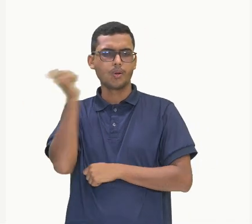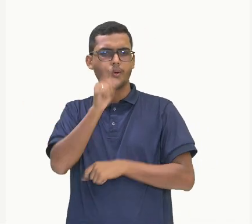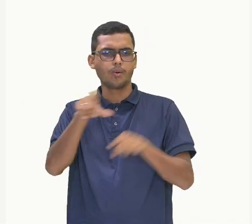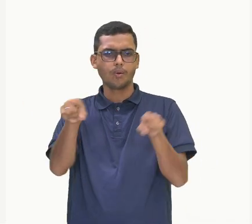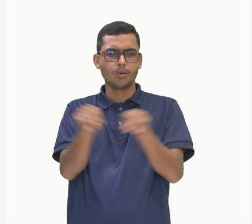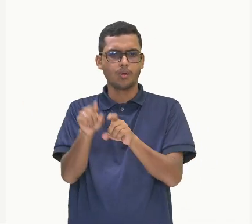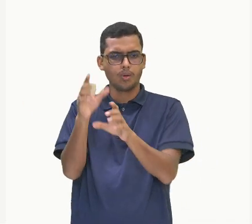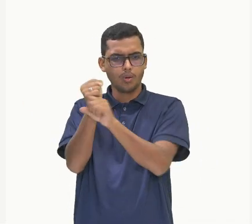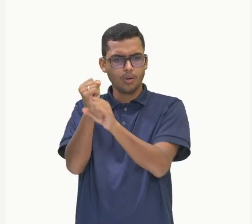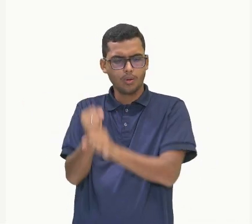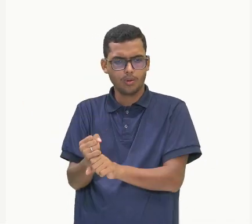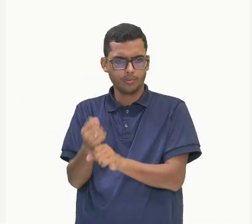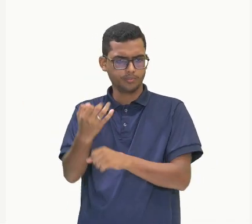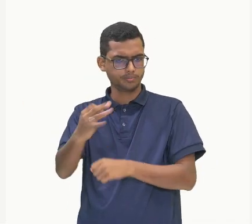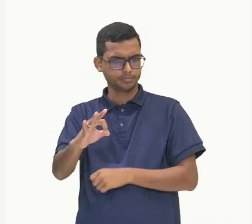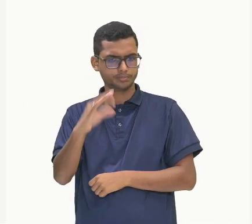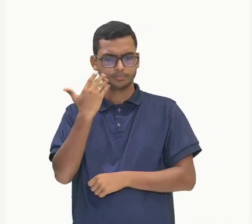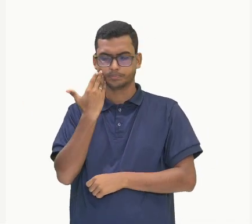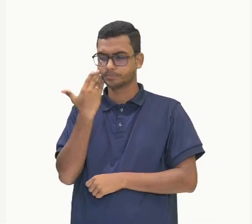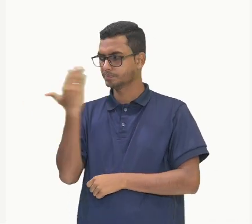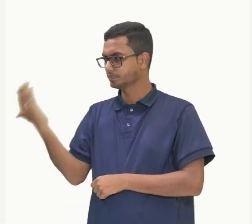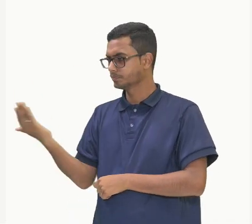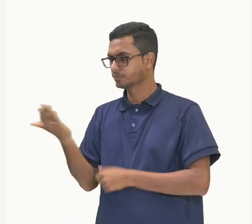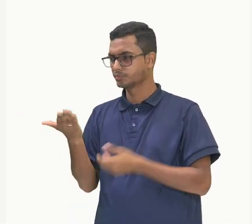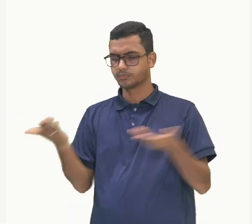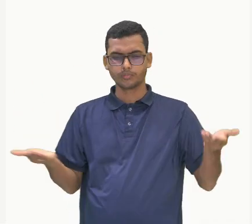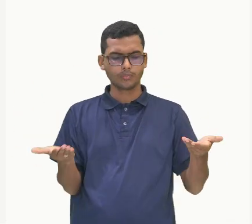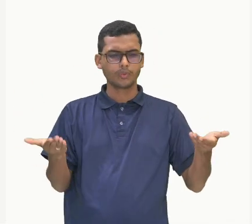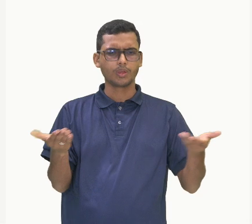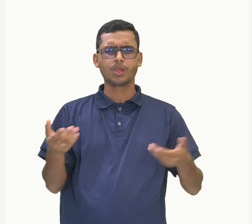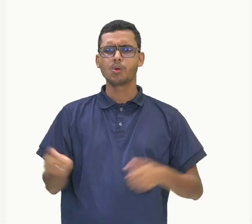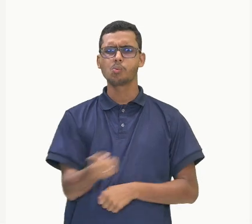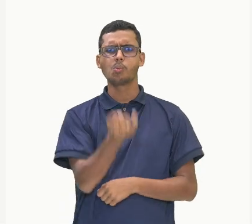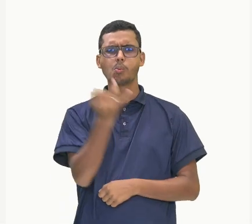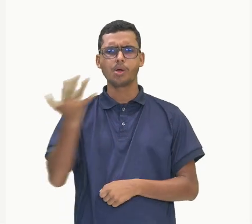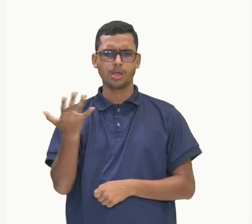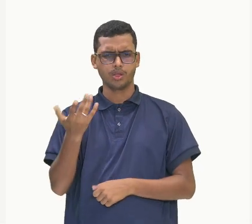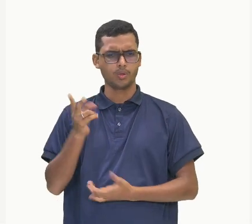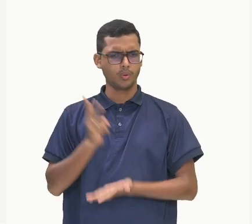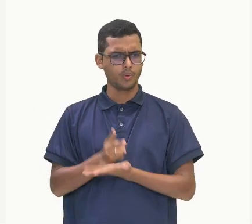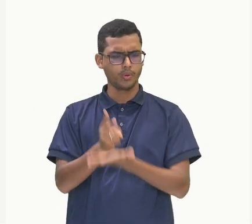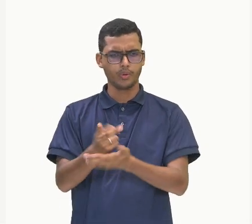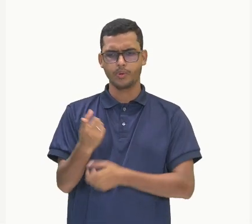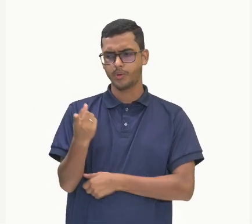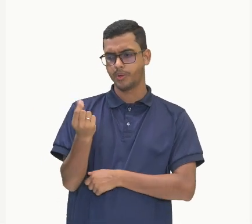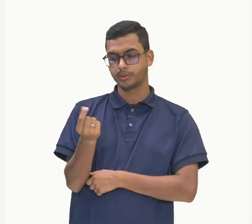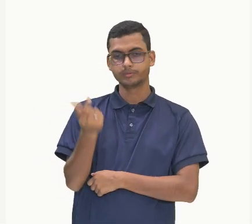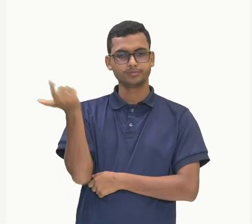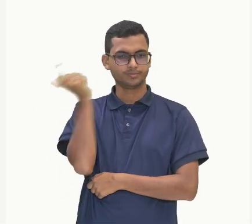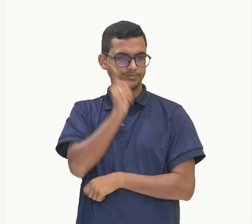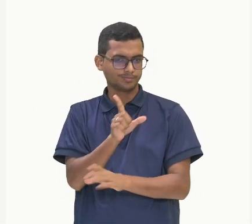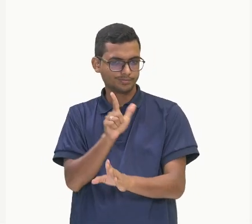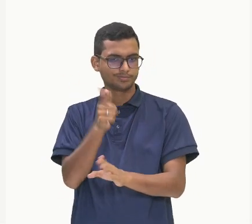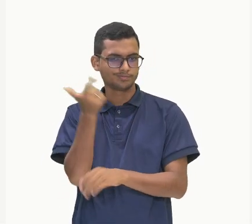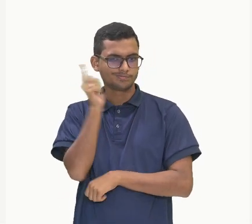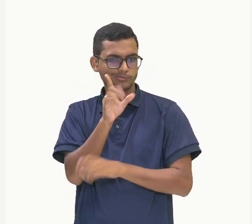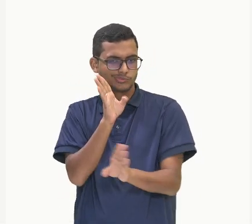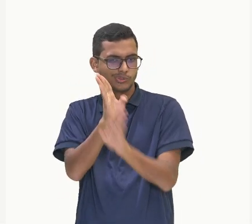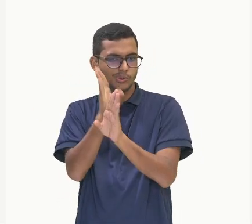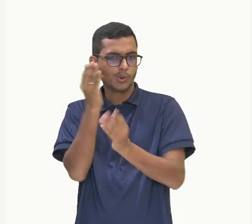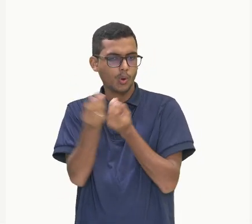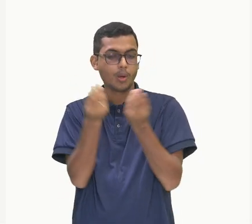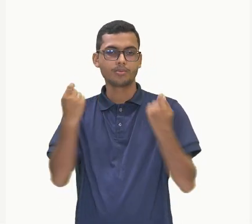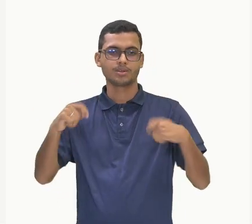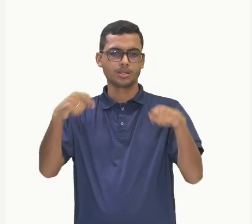decimal. Beleza. Só que nesse caso eu quero saber com quanto ela ainda ficou. Então, para descobrir com quanto ela ficou, eu precisava